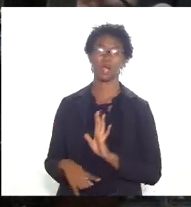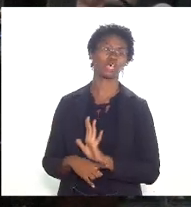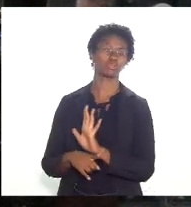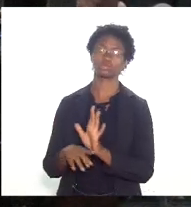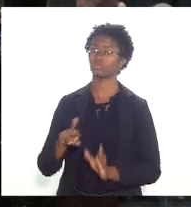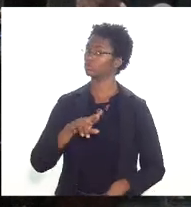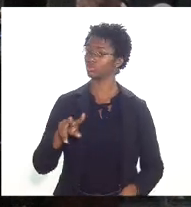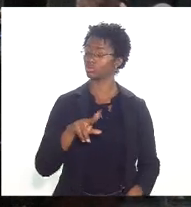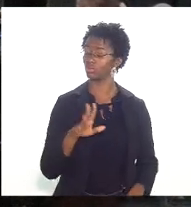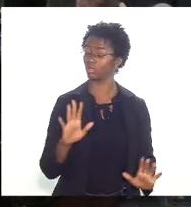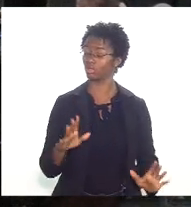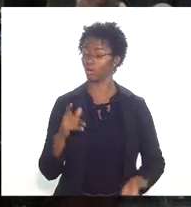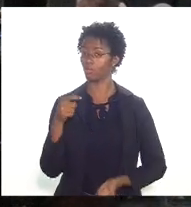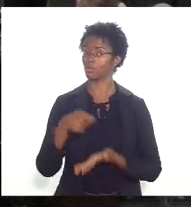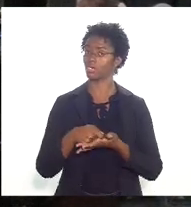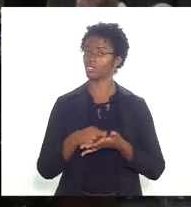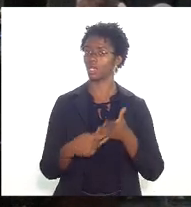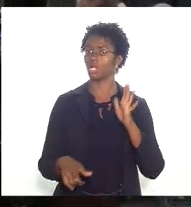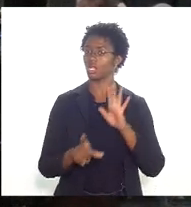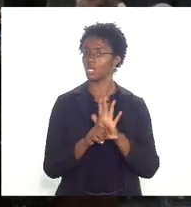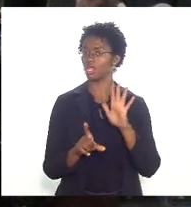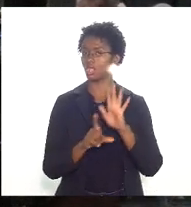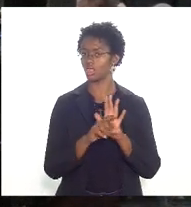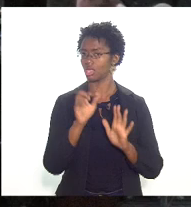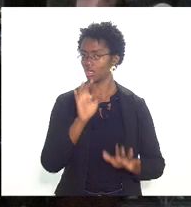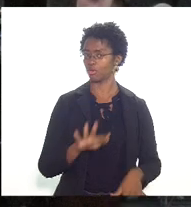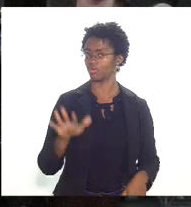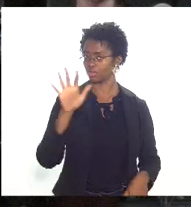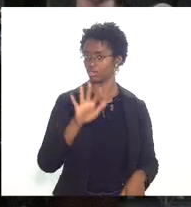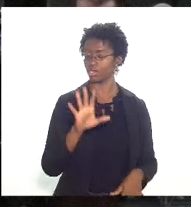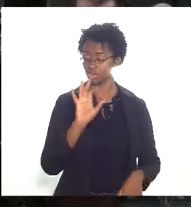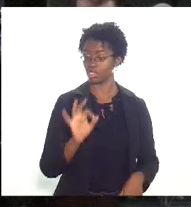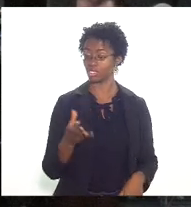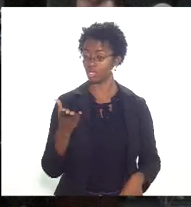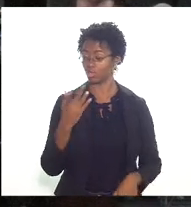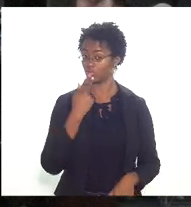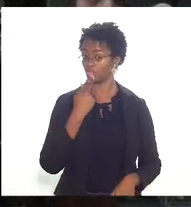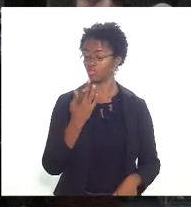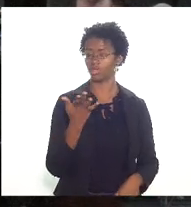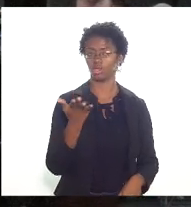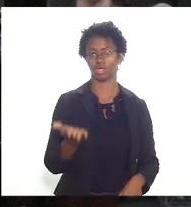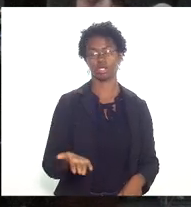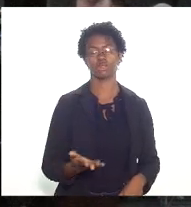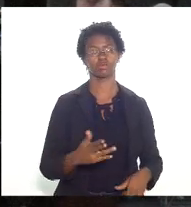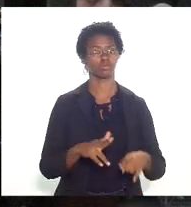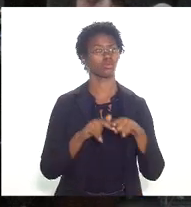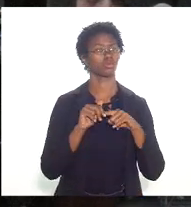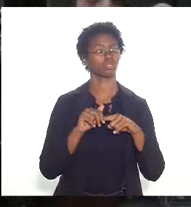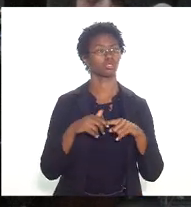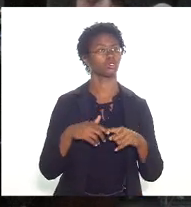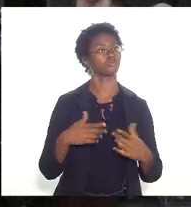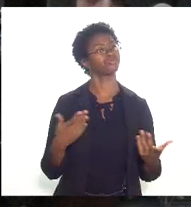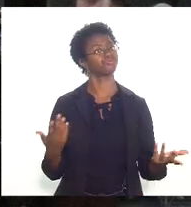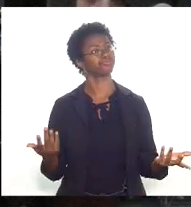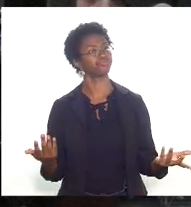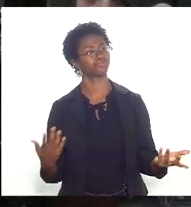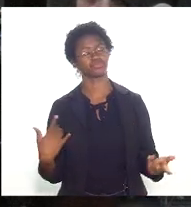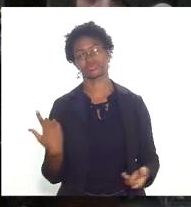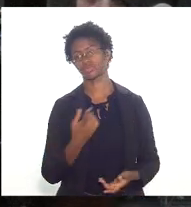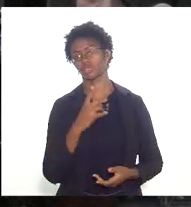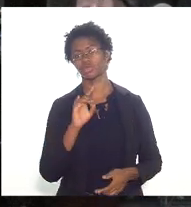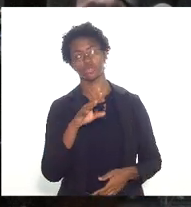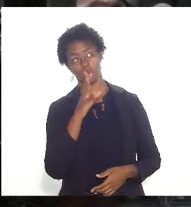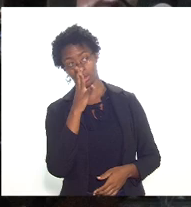e a Legislação Federal é assim a constituição determina é porque senão nós vamos ficar só